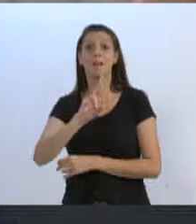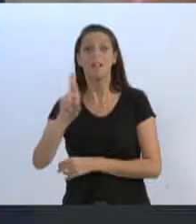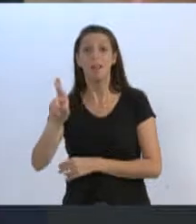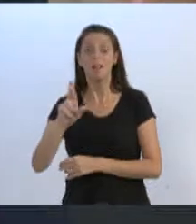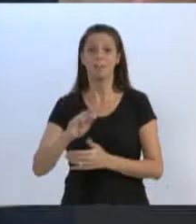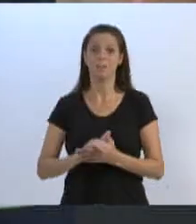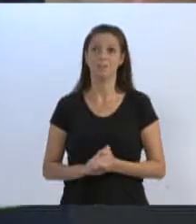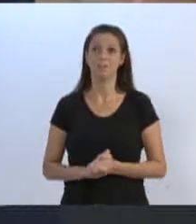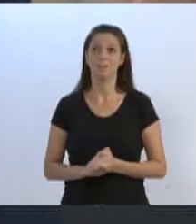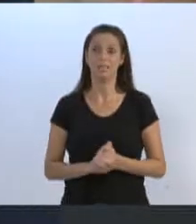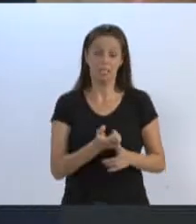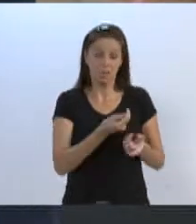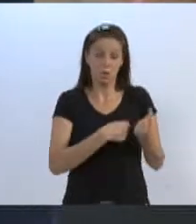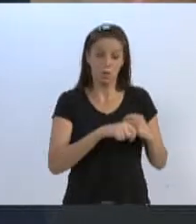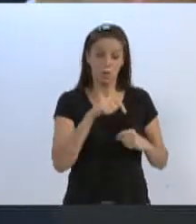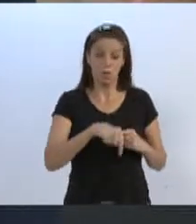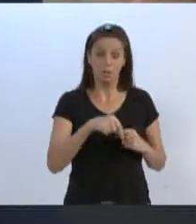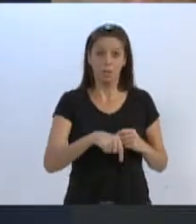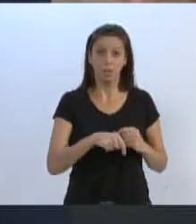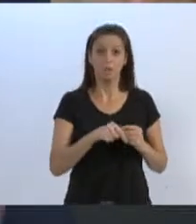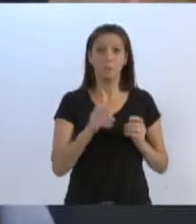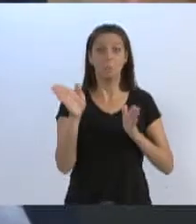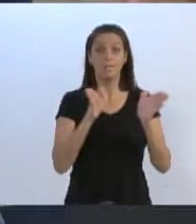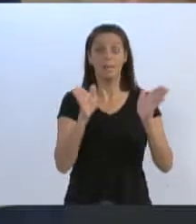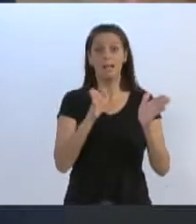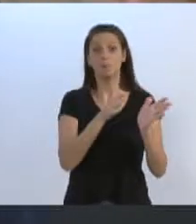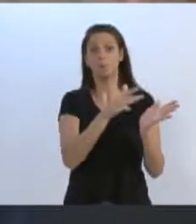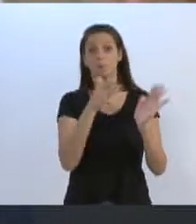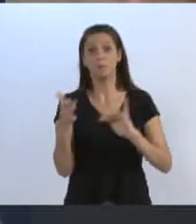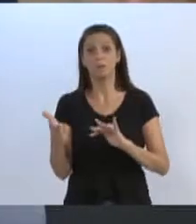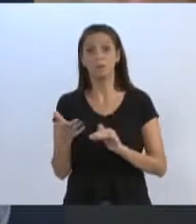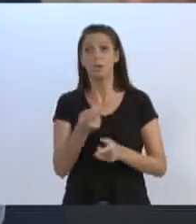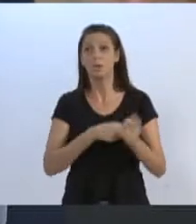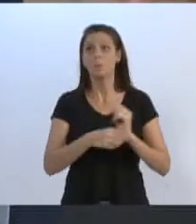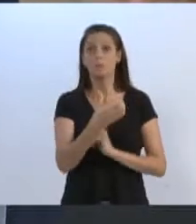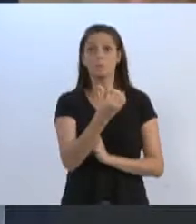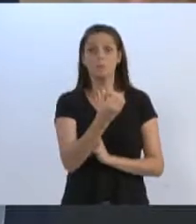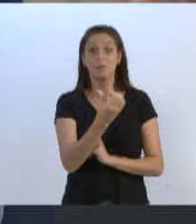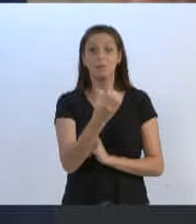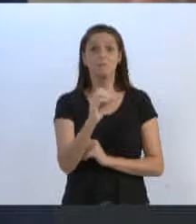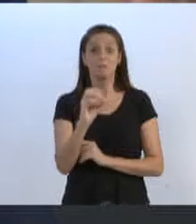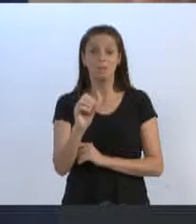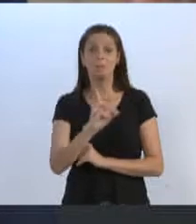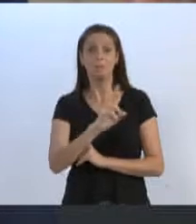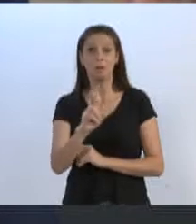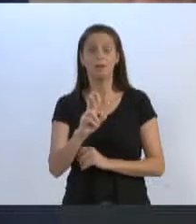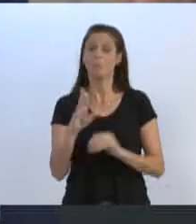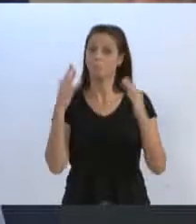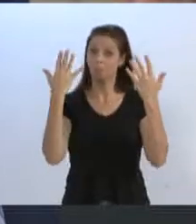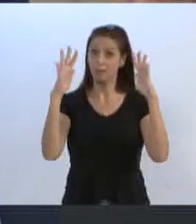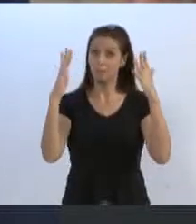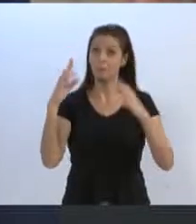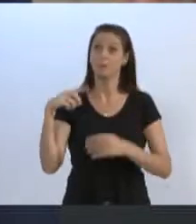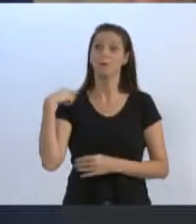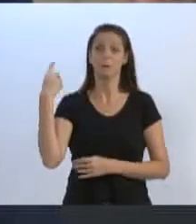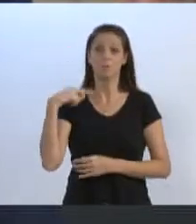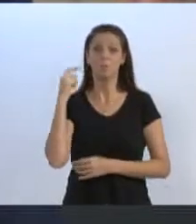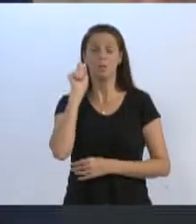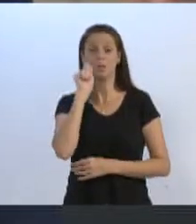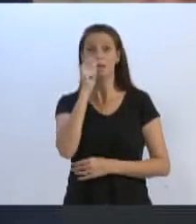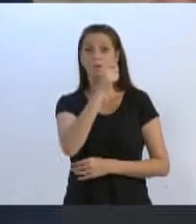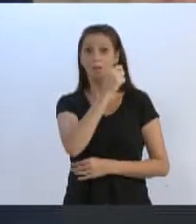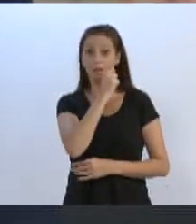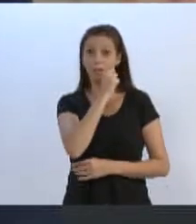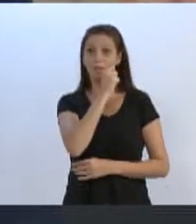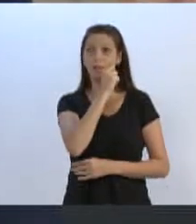5.700, sendo que economizou aqui, durante todo o seu mandato, R$ 600. Parabéns! Parabéns ao deputado Ricardo Alba por ter feito